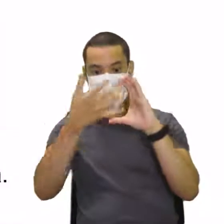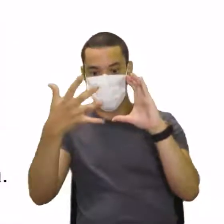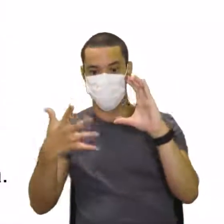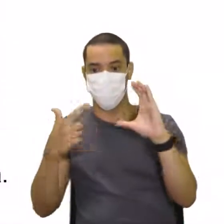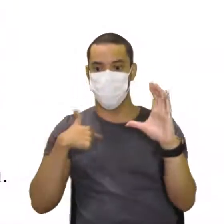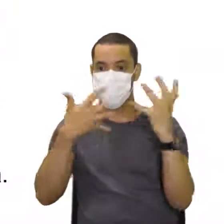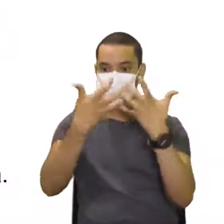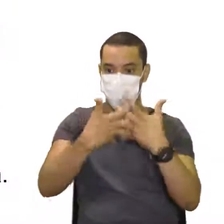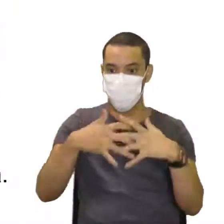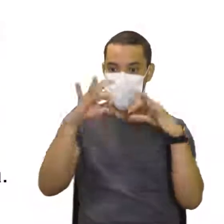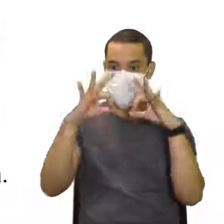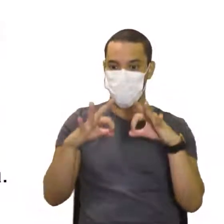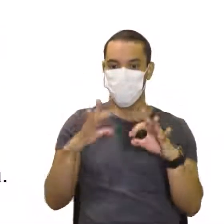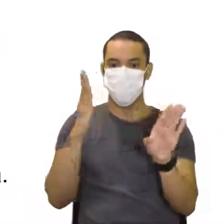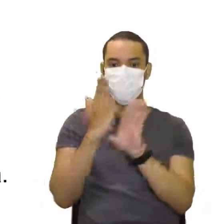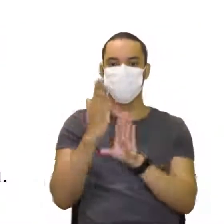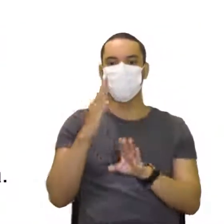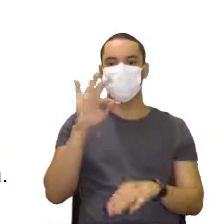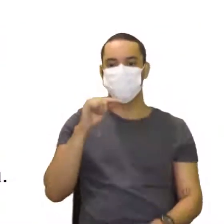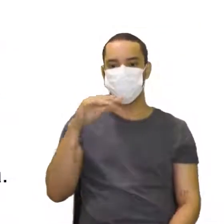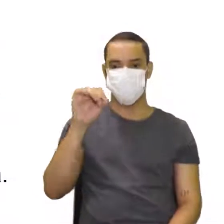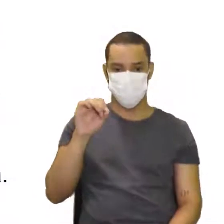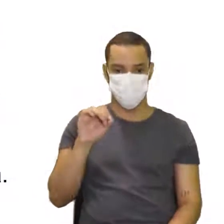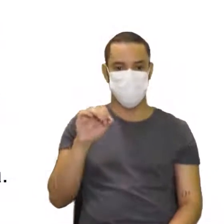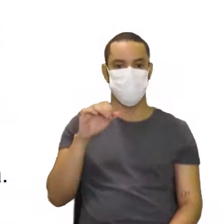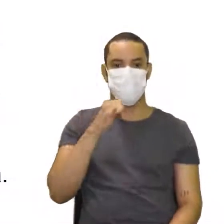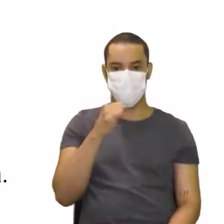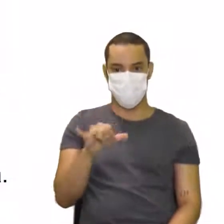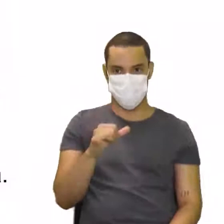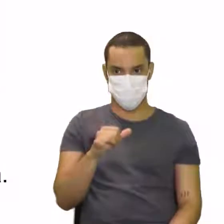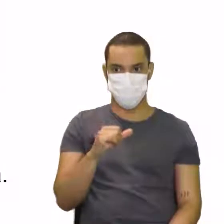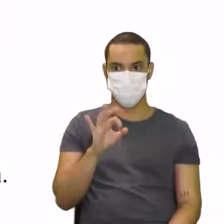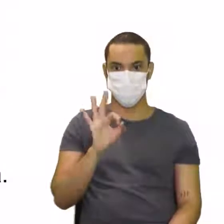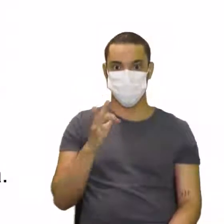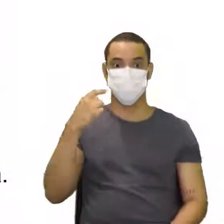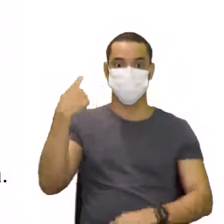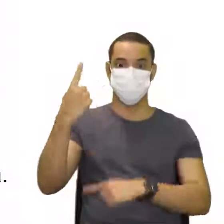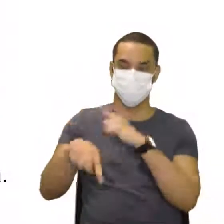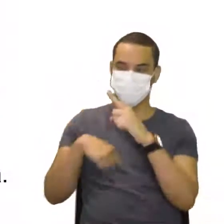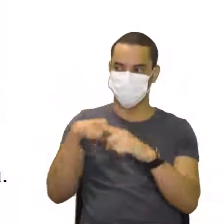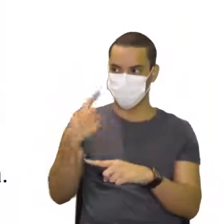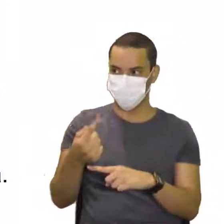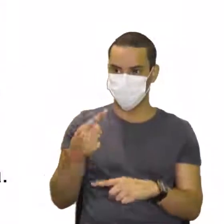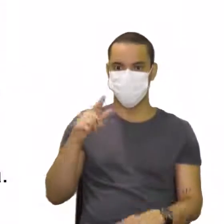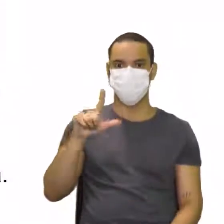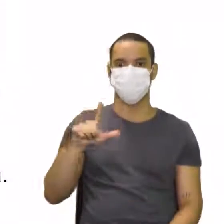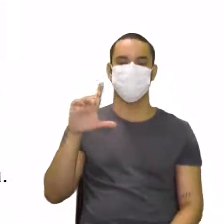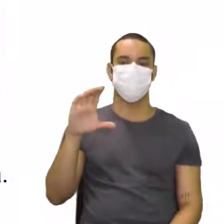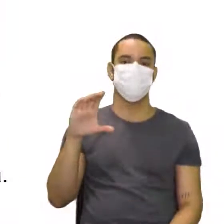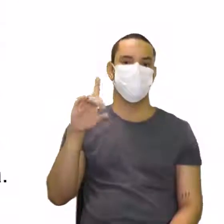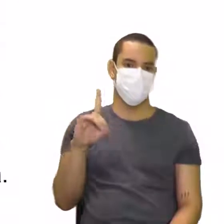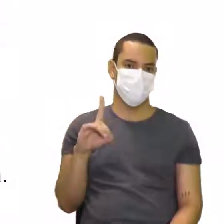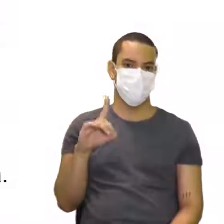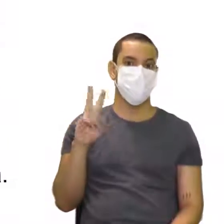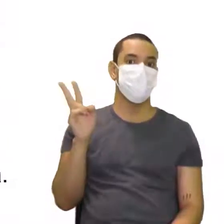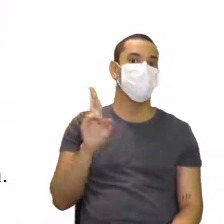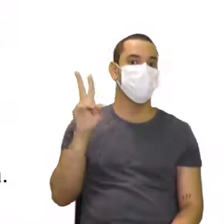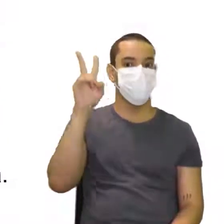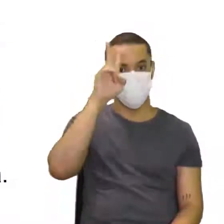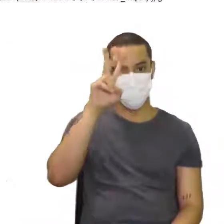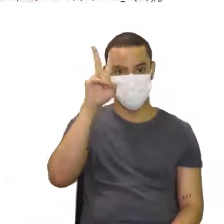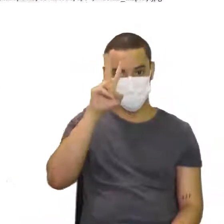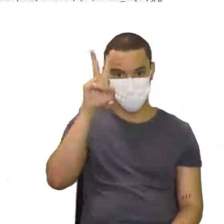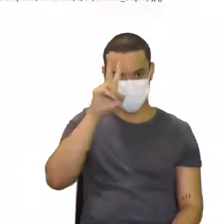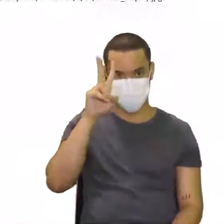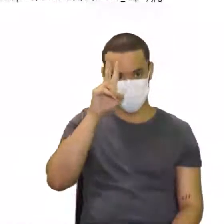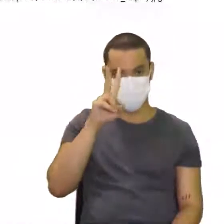funcionava aí por meio de tensões elétricas, ok? Pessoal, depois da LCD, quem lembra aqui, vocês já ouviram falar